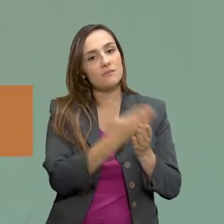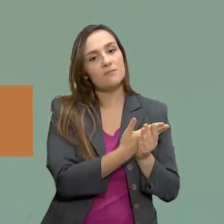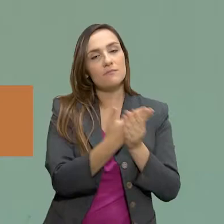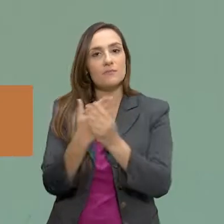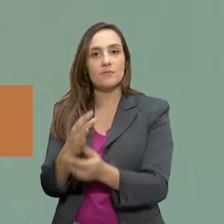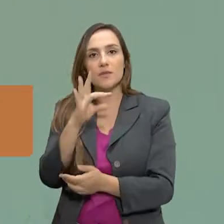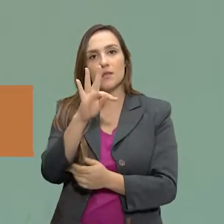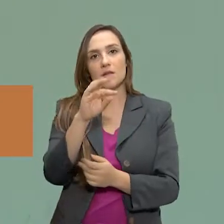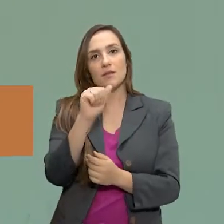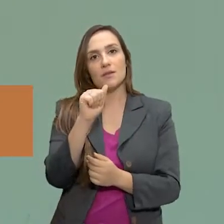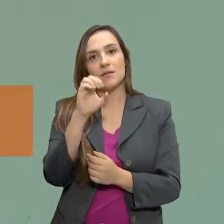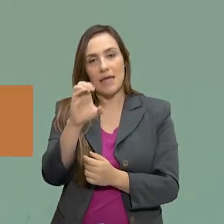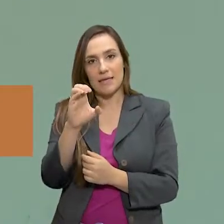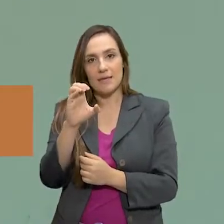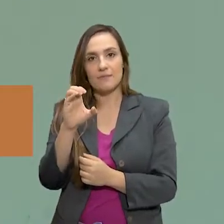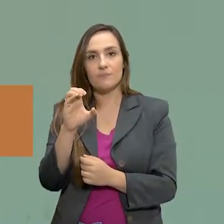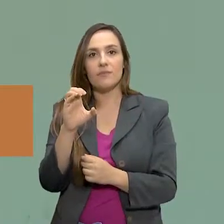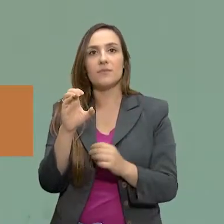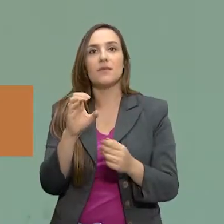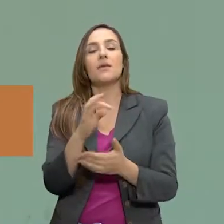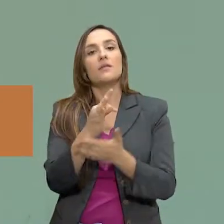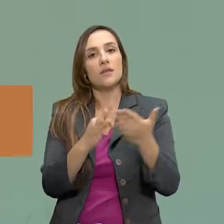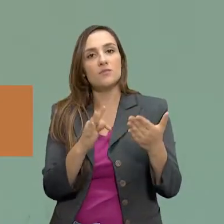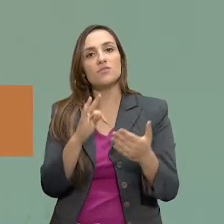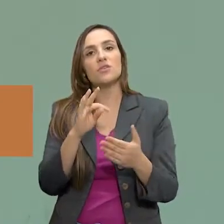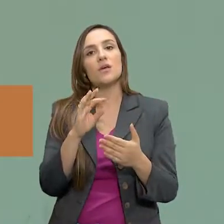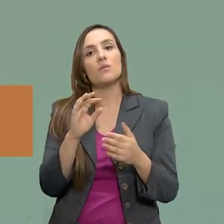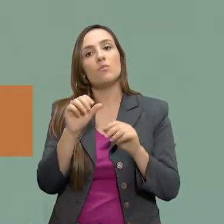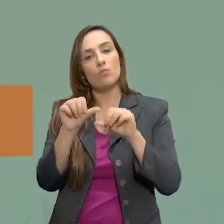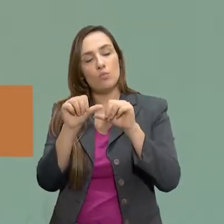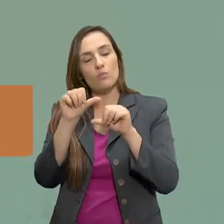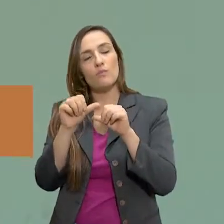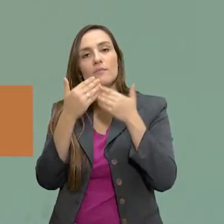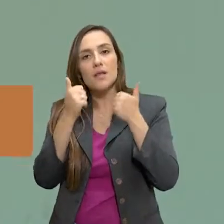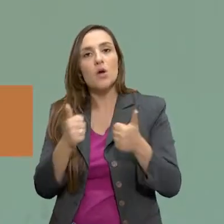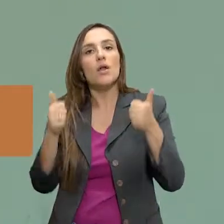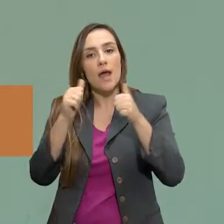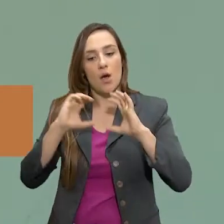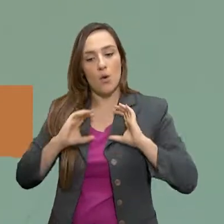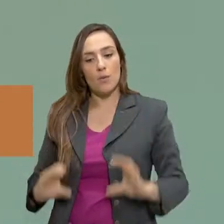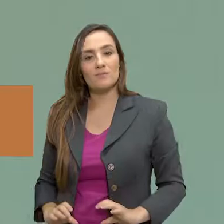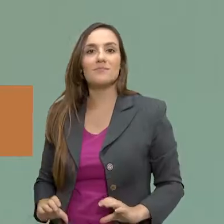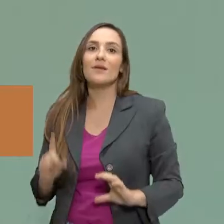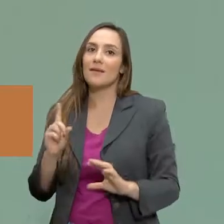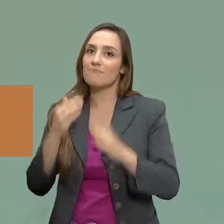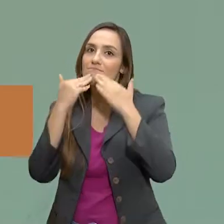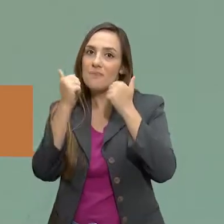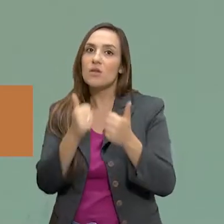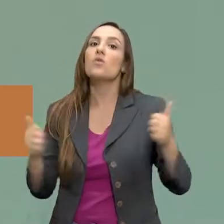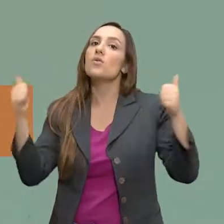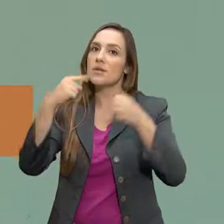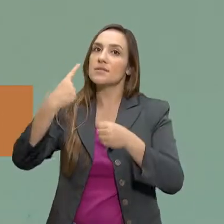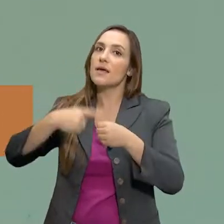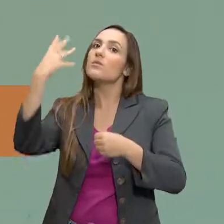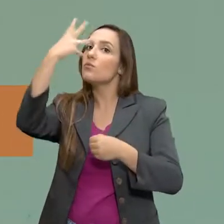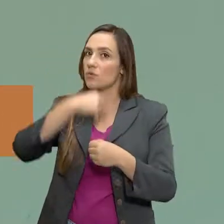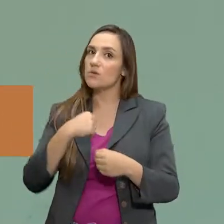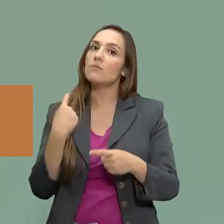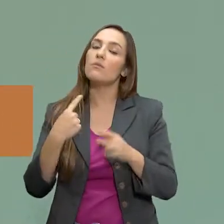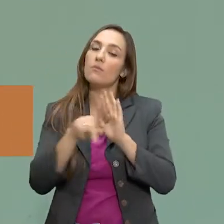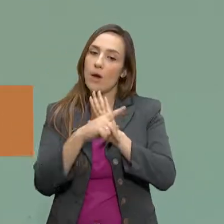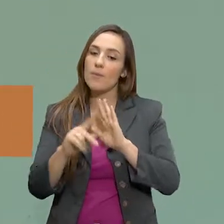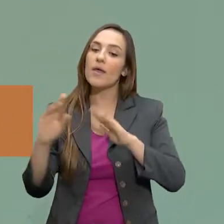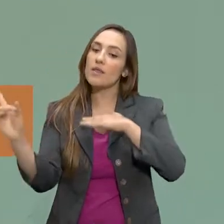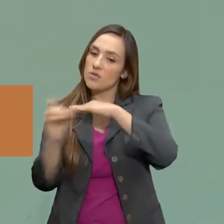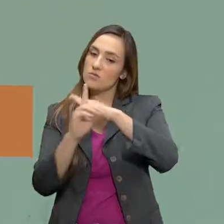Público, eles conseguiram fazer um TAC, que é um termo de ajustamento de conduta, com o município para revolucionar o município de